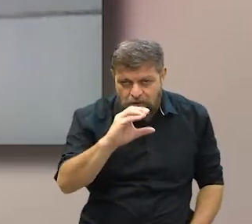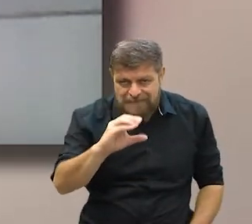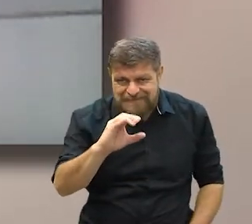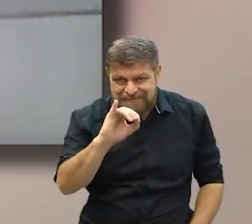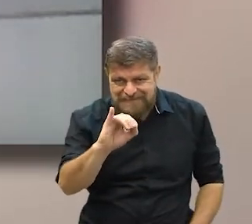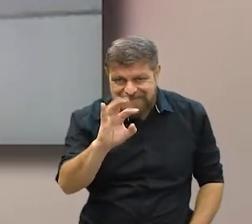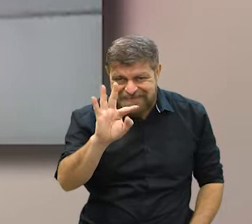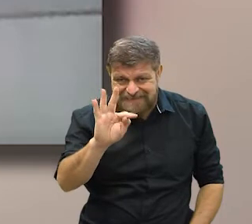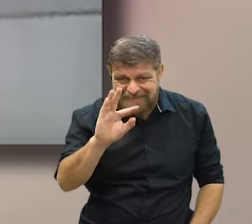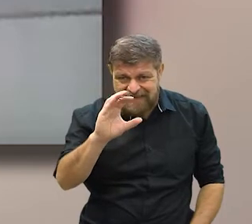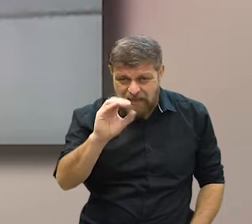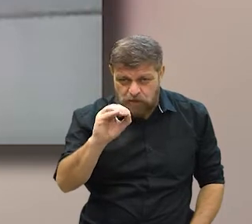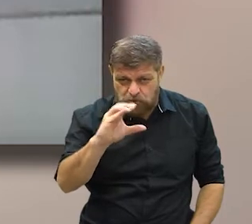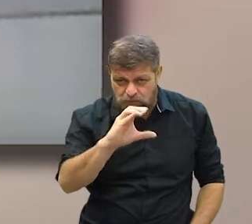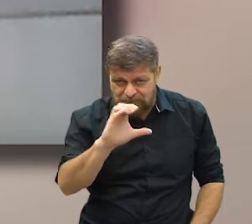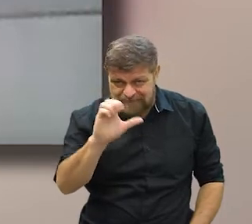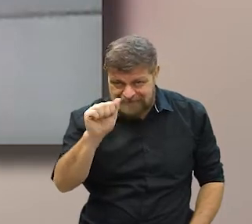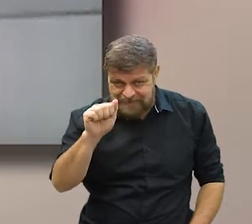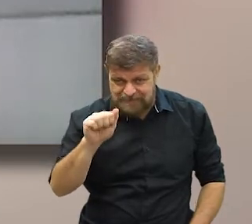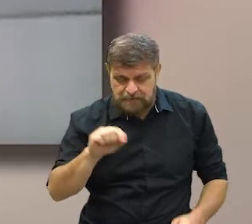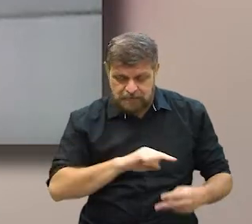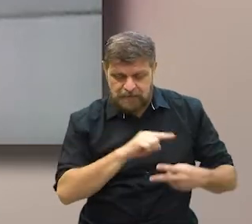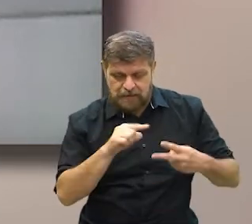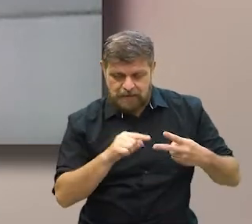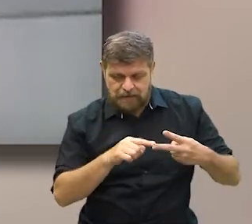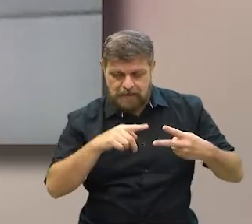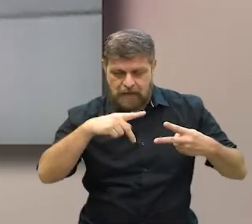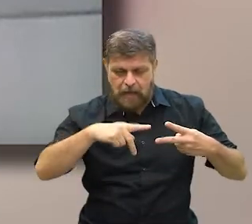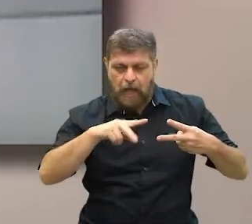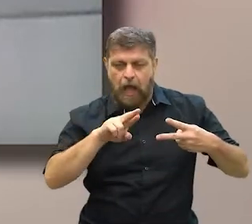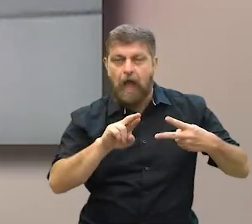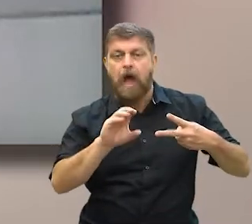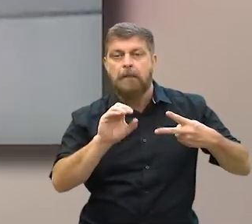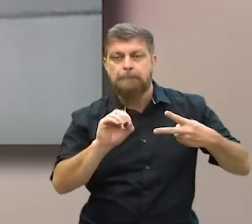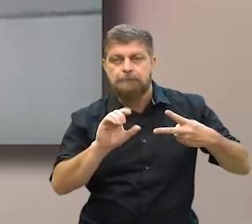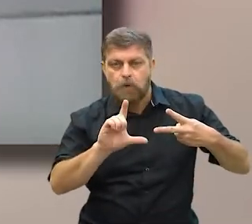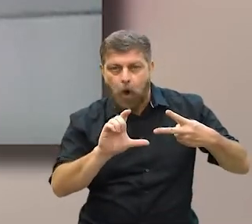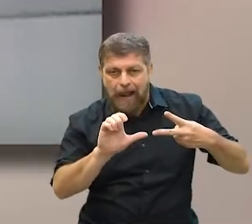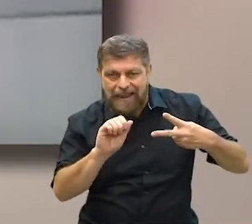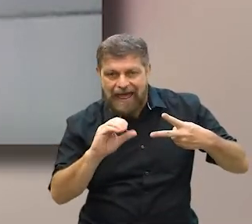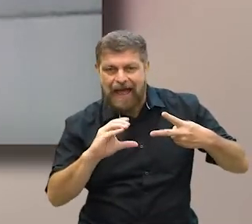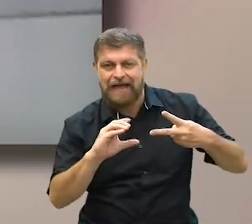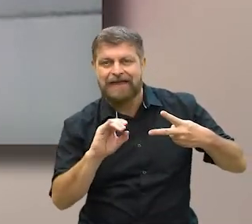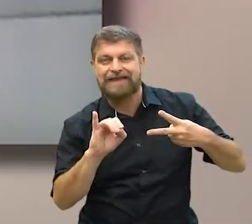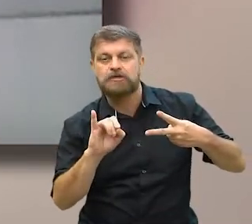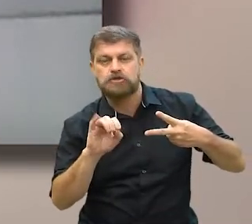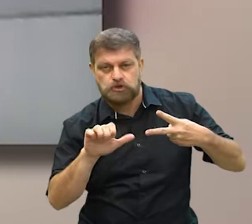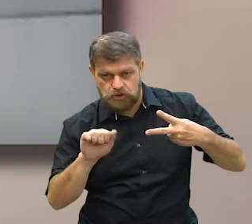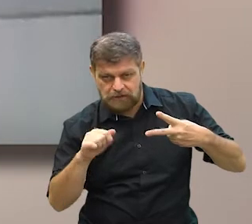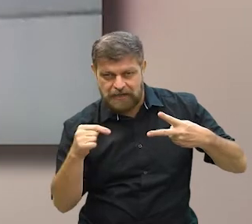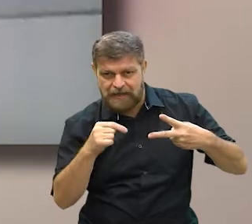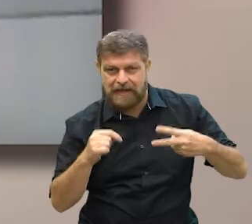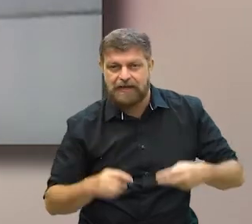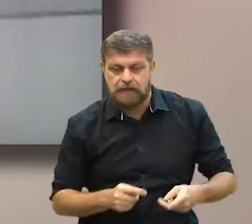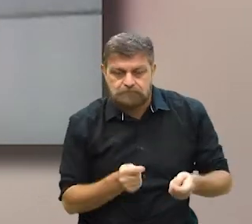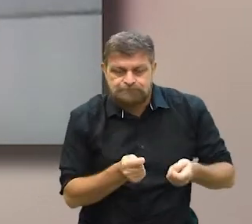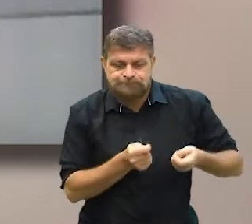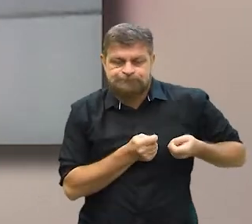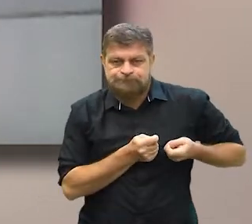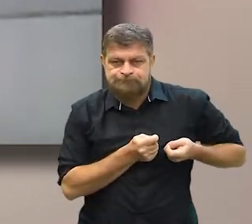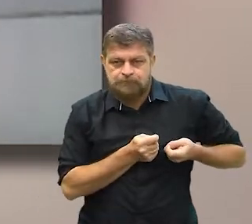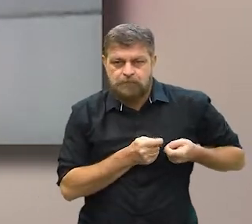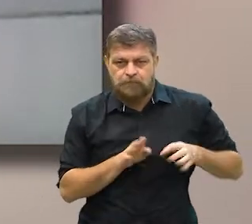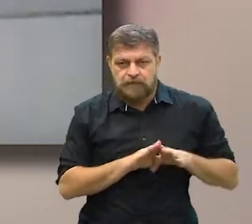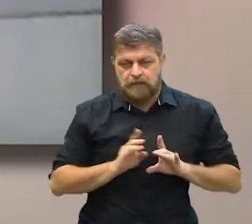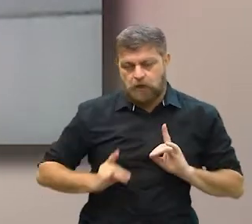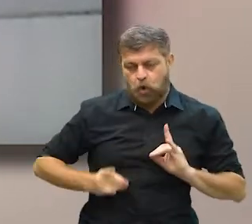a ocitocina, ela está, assim como a prolactina, mas a ocitocina, nesse momento, é crucial,